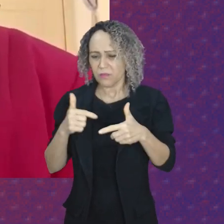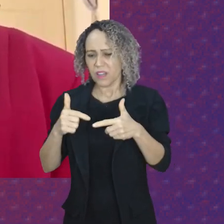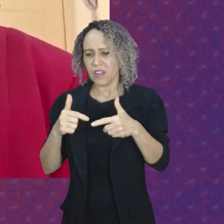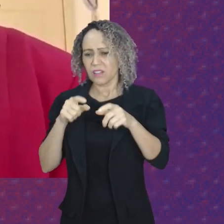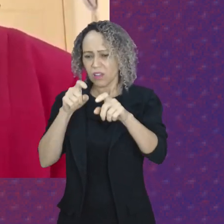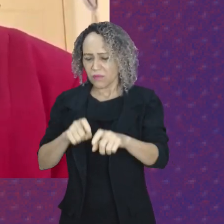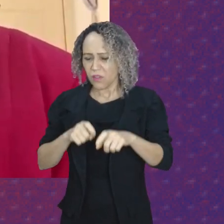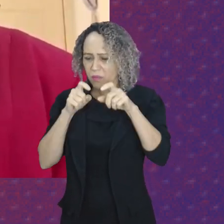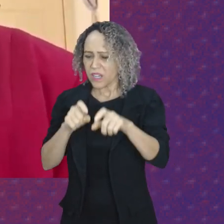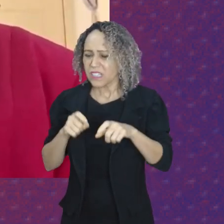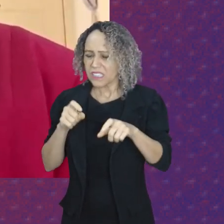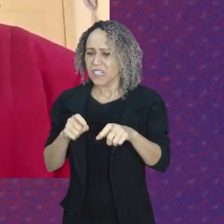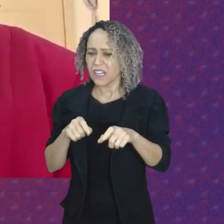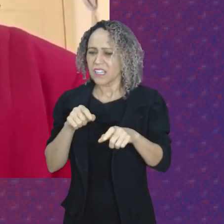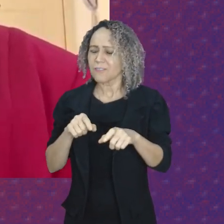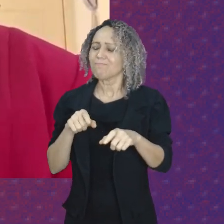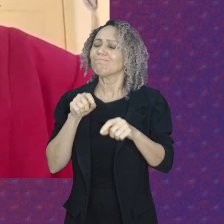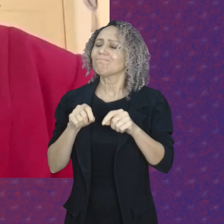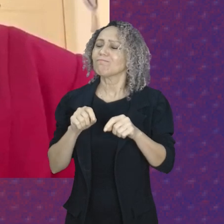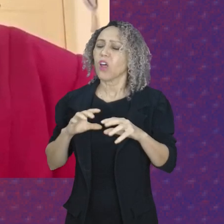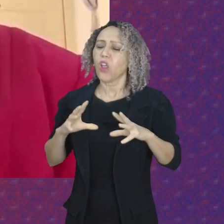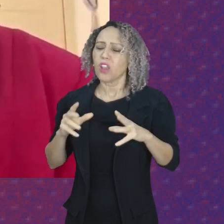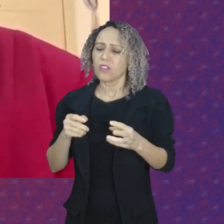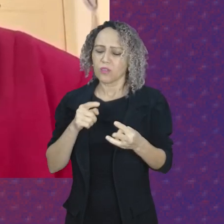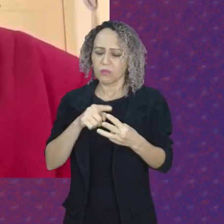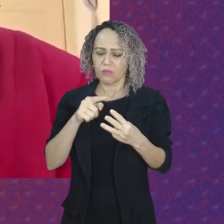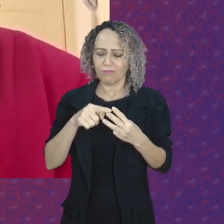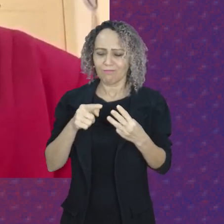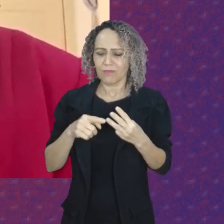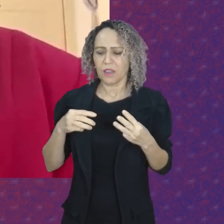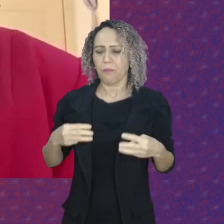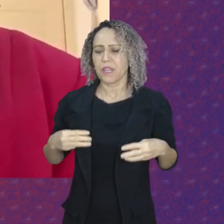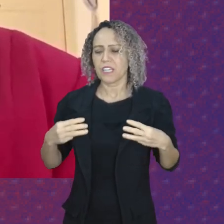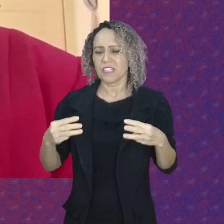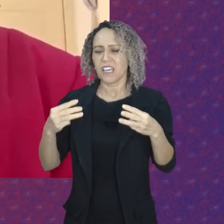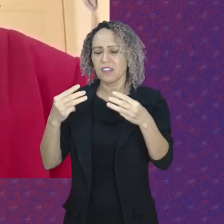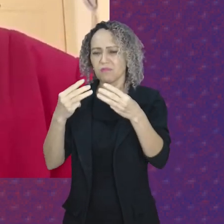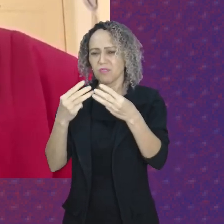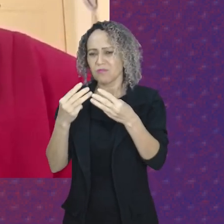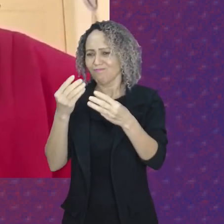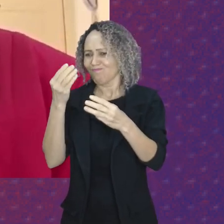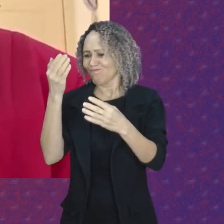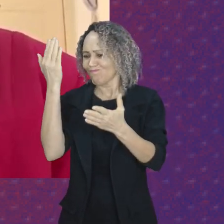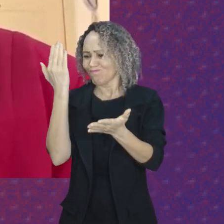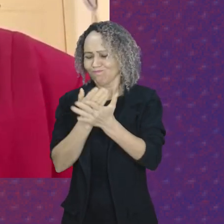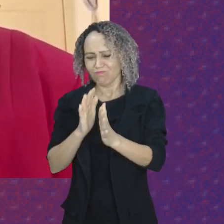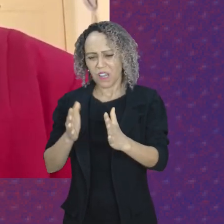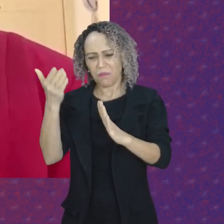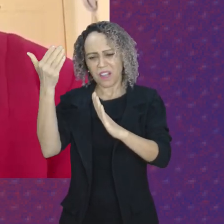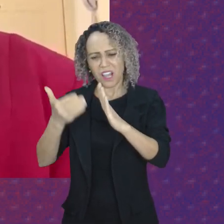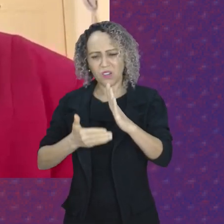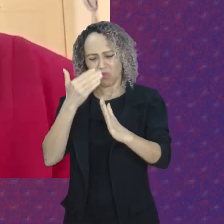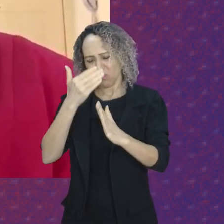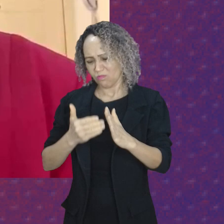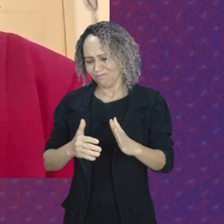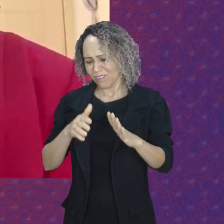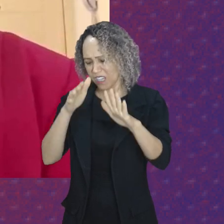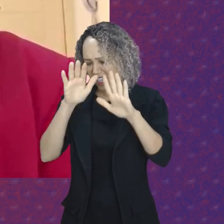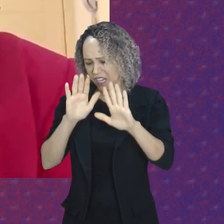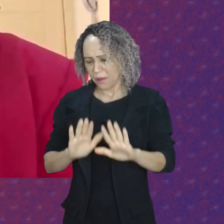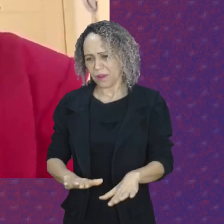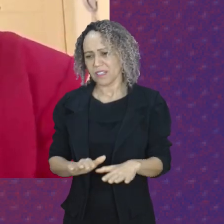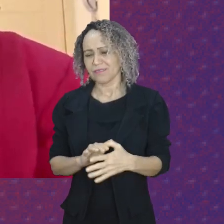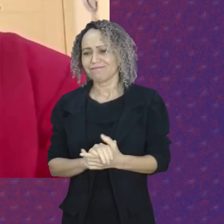Nacional, né, deixou o governo federal sem qualquer instrumento para a prevenção e monitoramento dos conflitos agrários, né, que